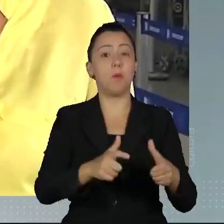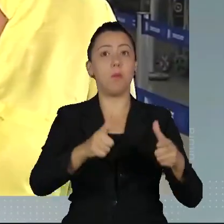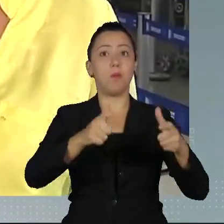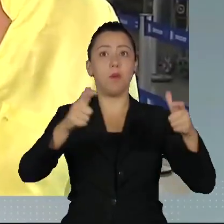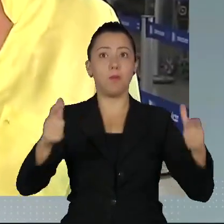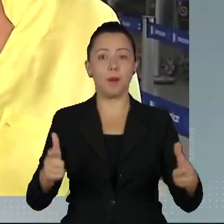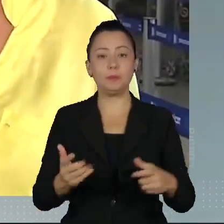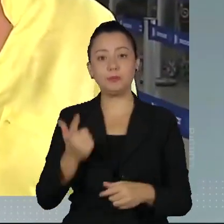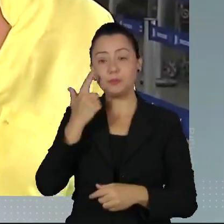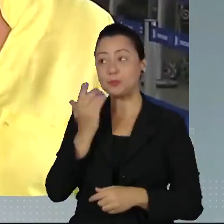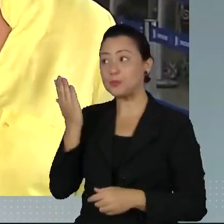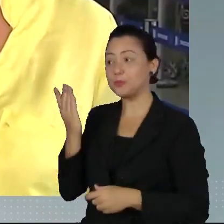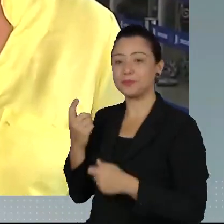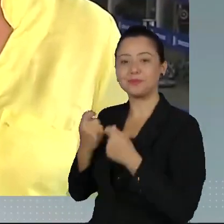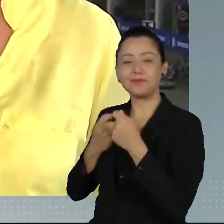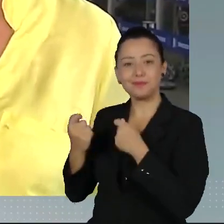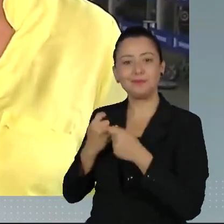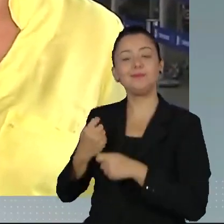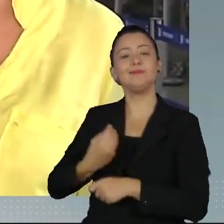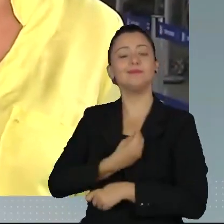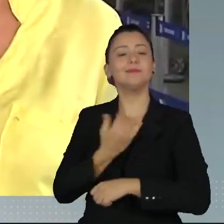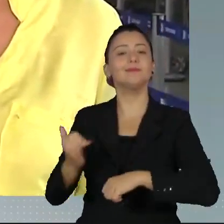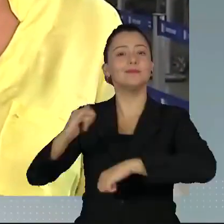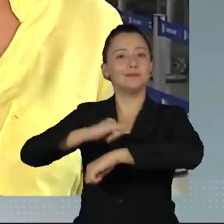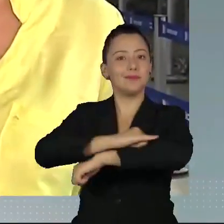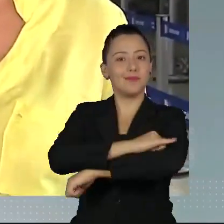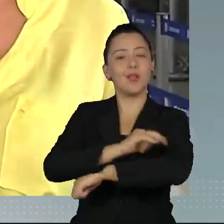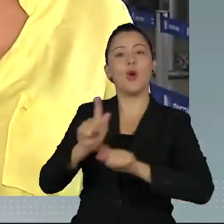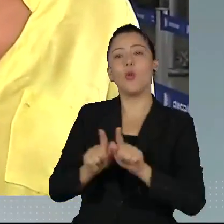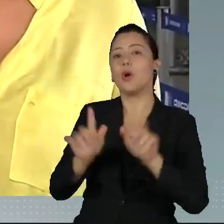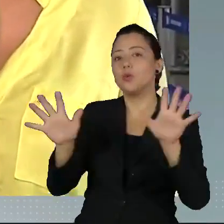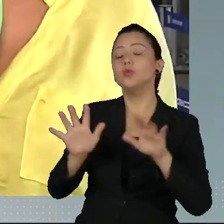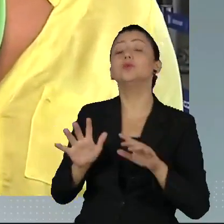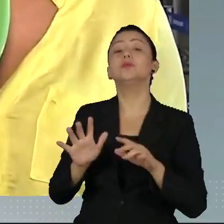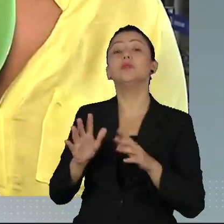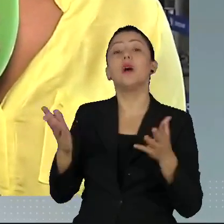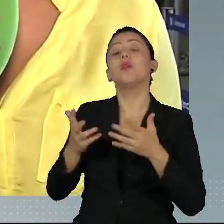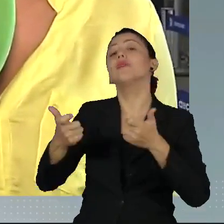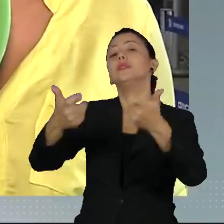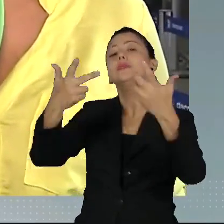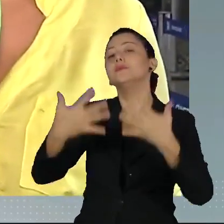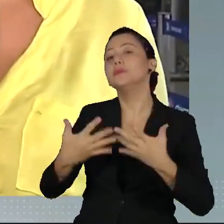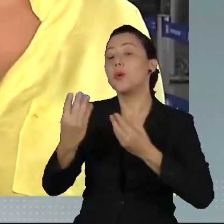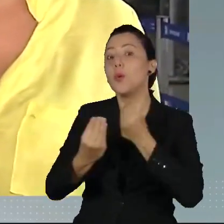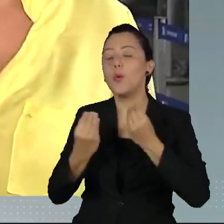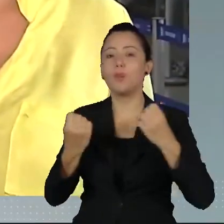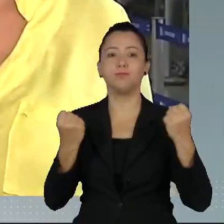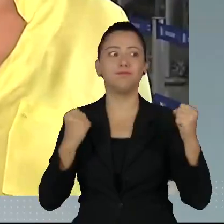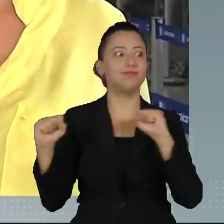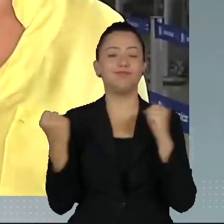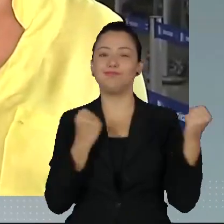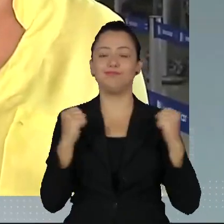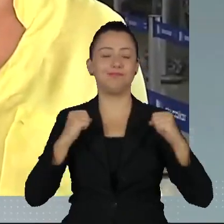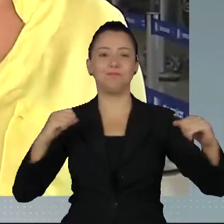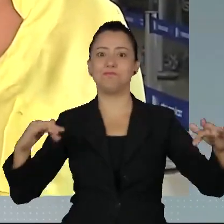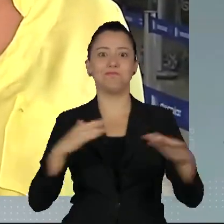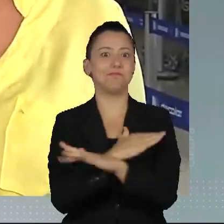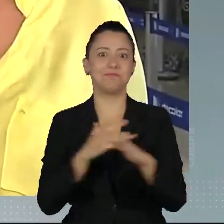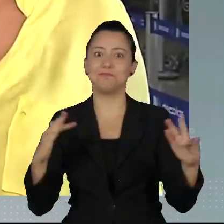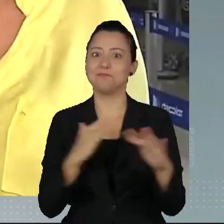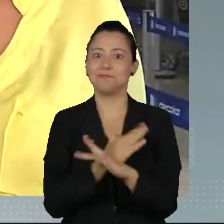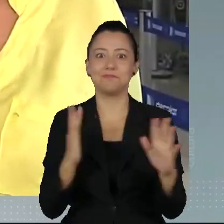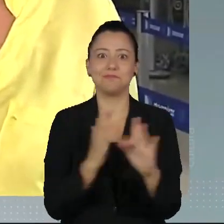Cimino está no Aeroporto Internacional de São Paulo, em Guarulhos, e nos traz as informações sobre a agitação por lá. Boa tarde,